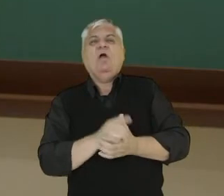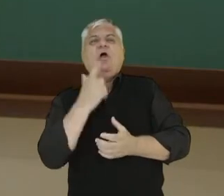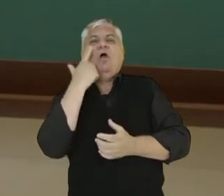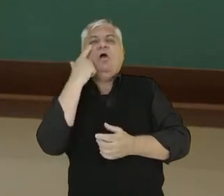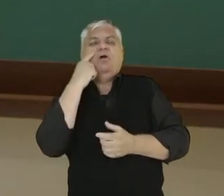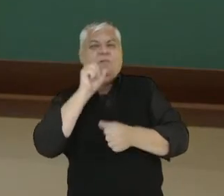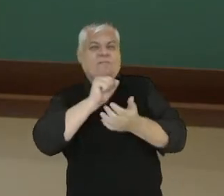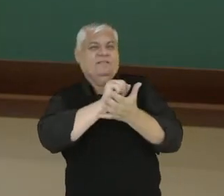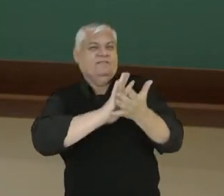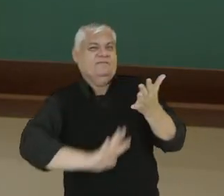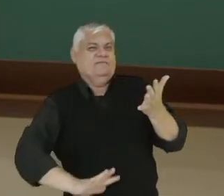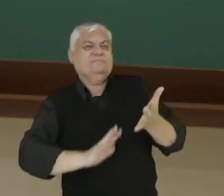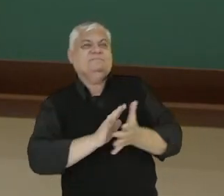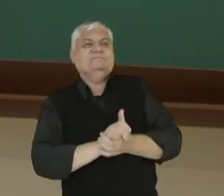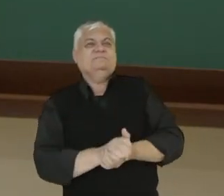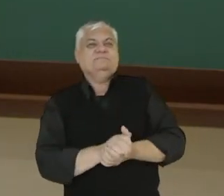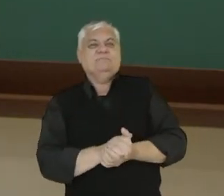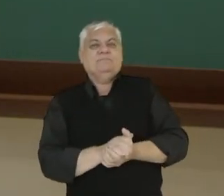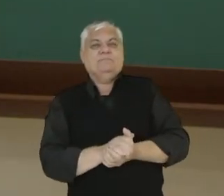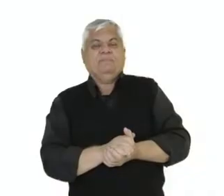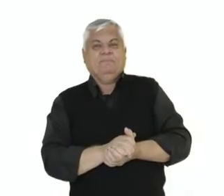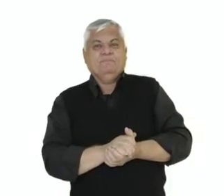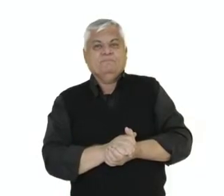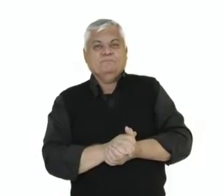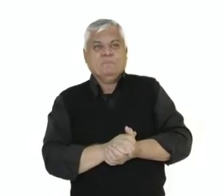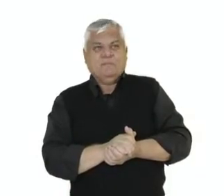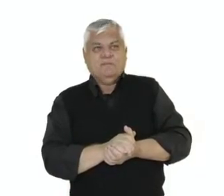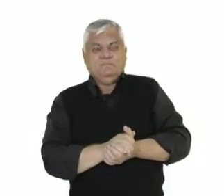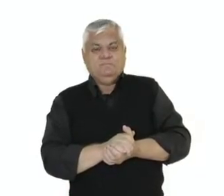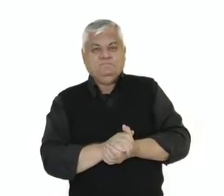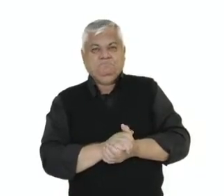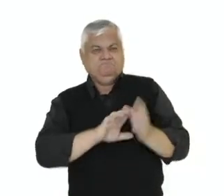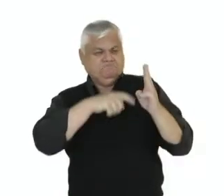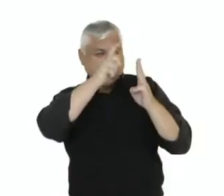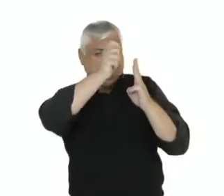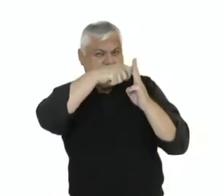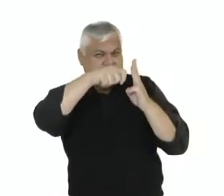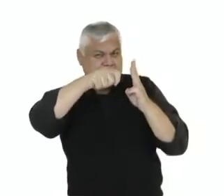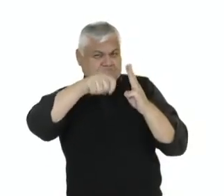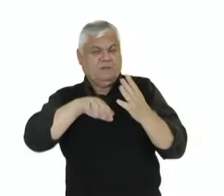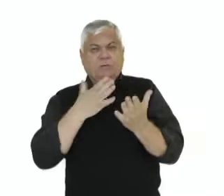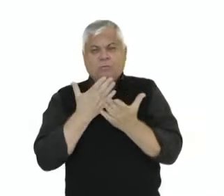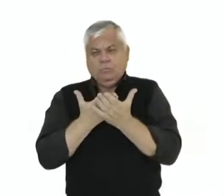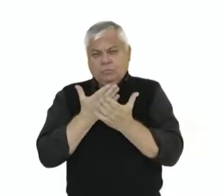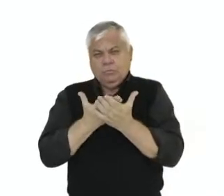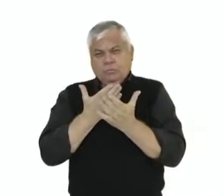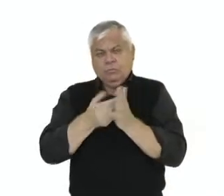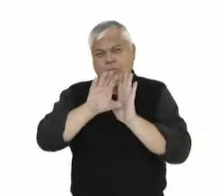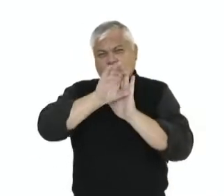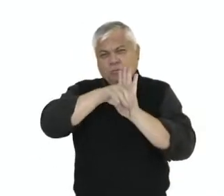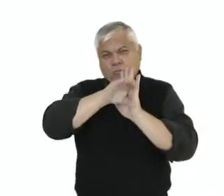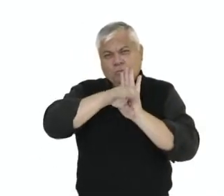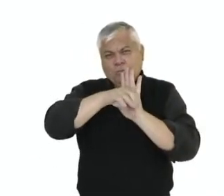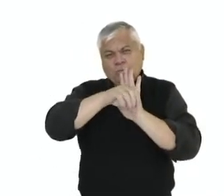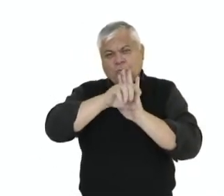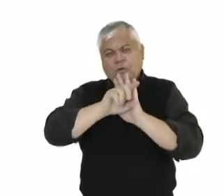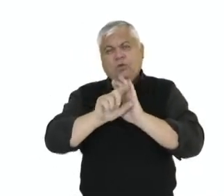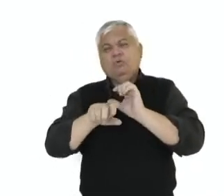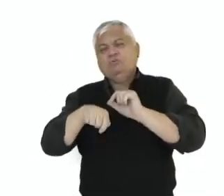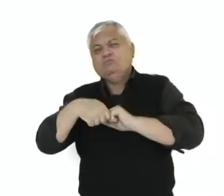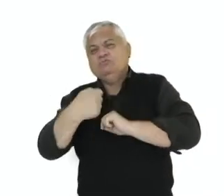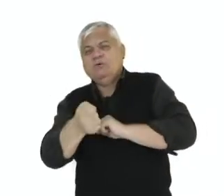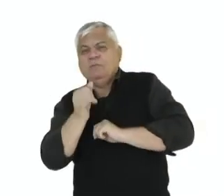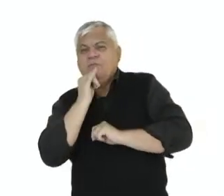fazer uma atividade? Ele fala o seguinte, no segundo trimestre estudamos os conceitos que justificam os reflexos produzidos